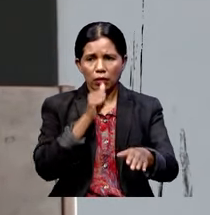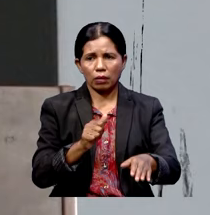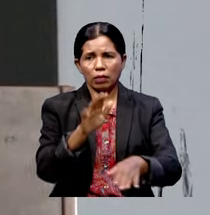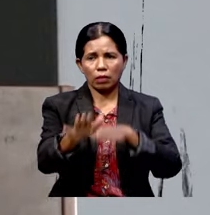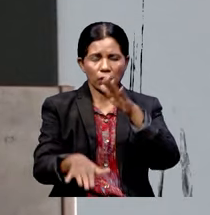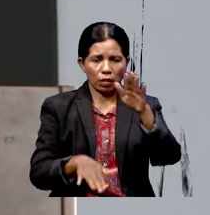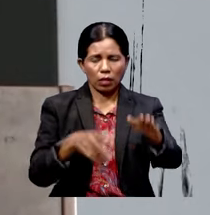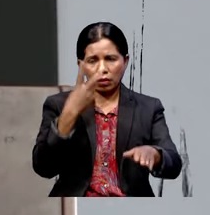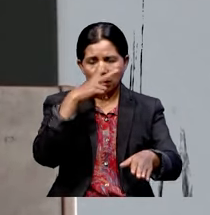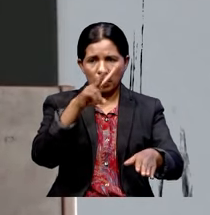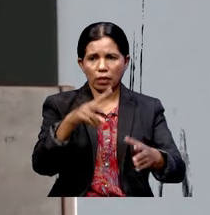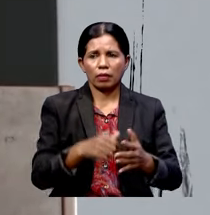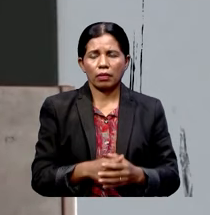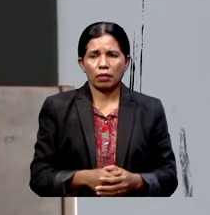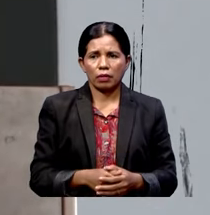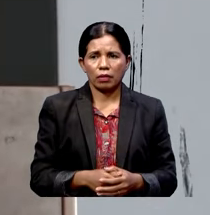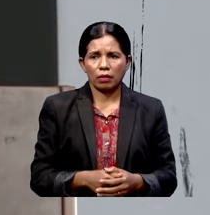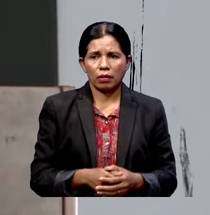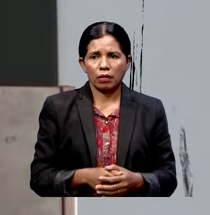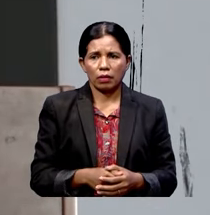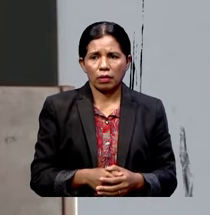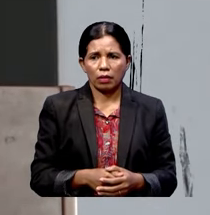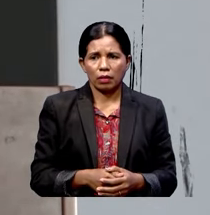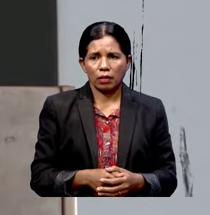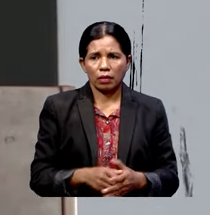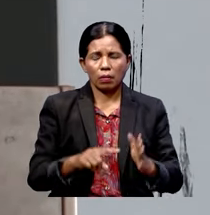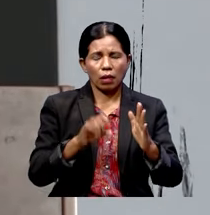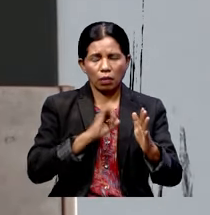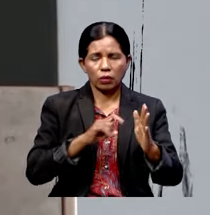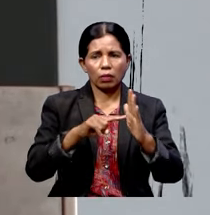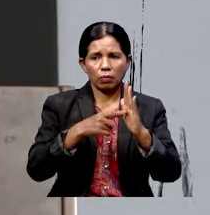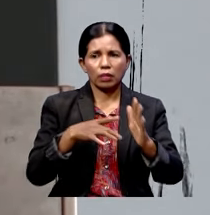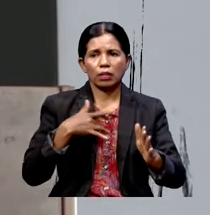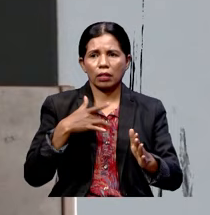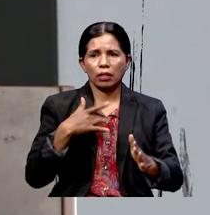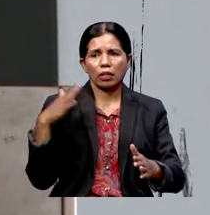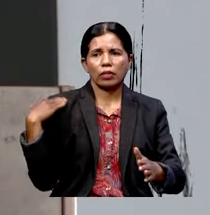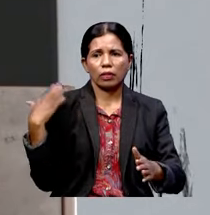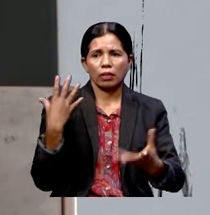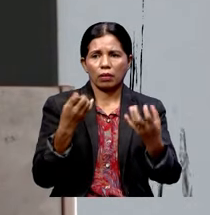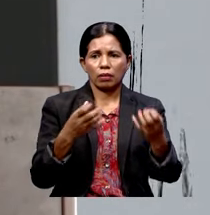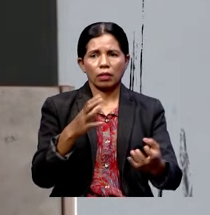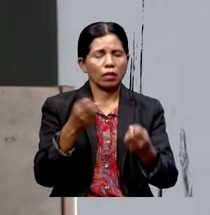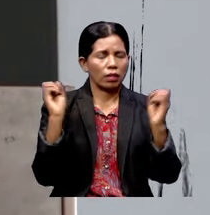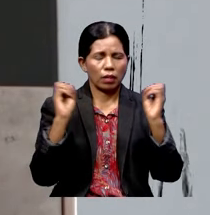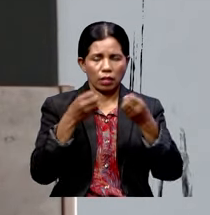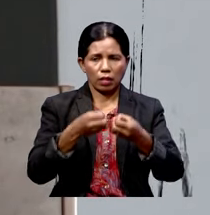andar. Valeu? Vamos começar a ser jovem, começa a andar com